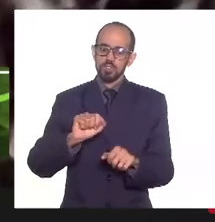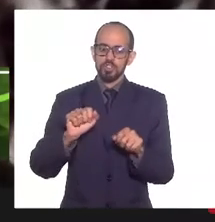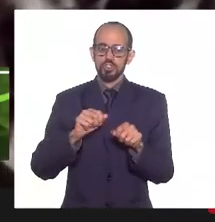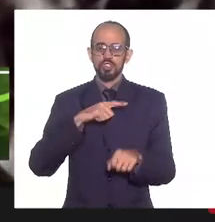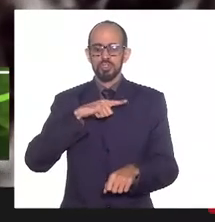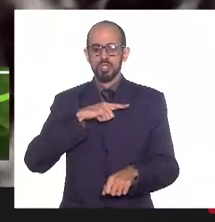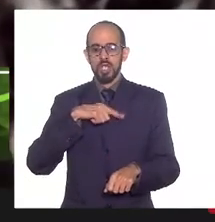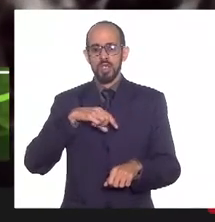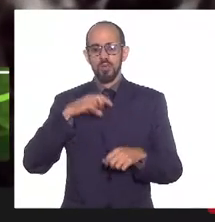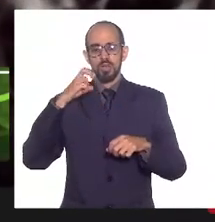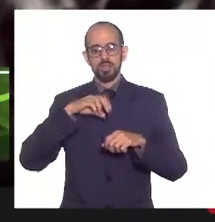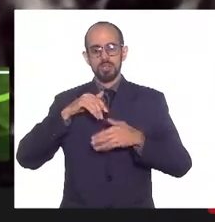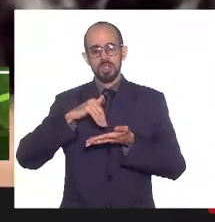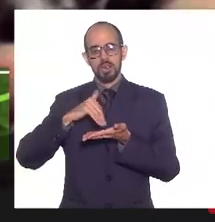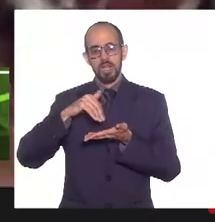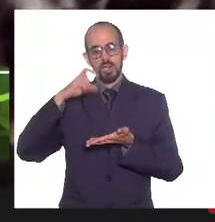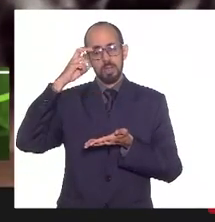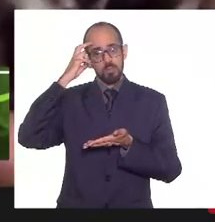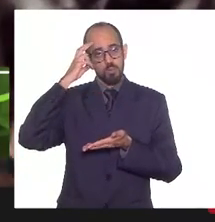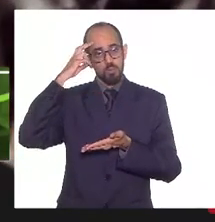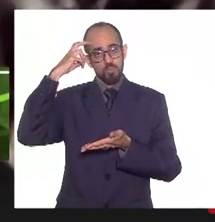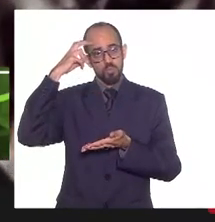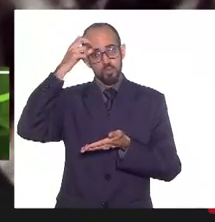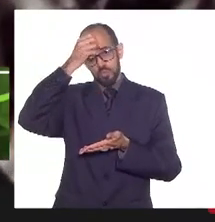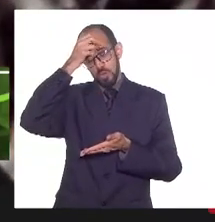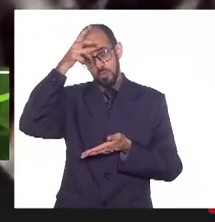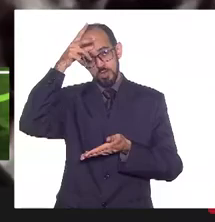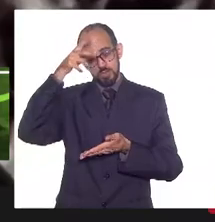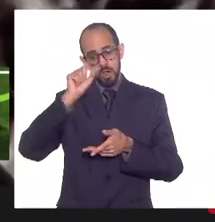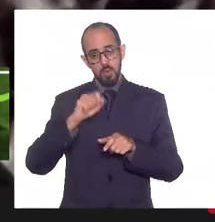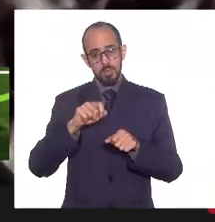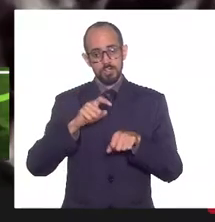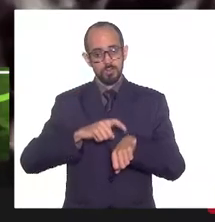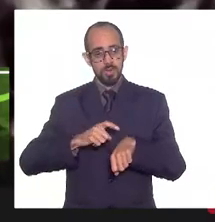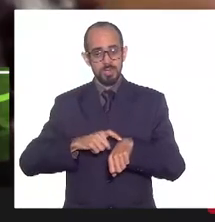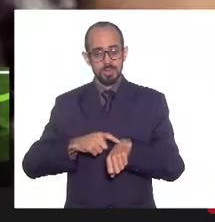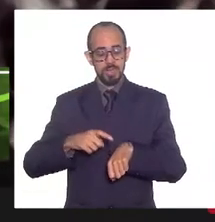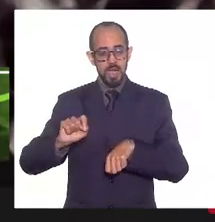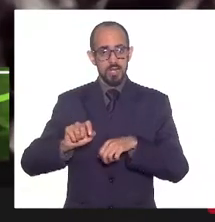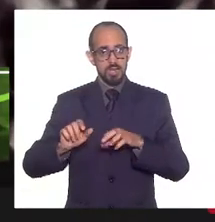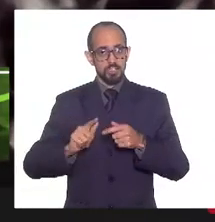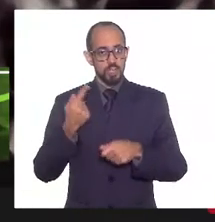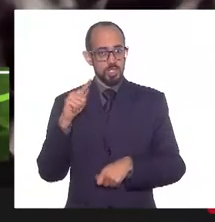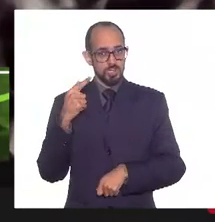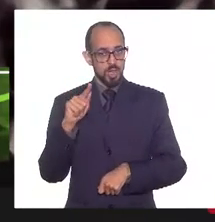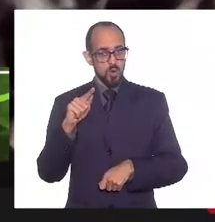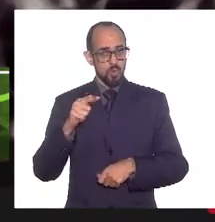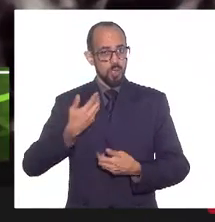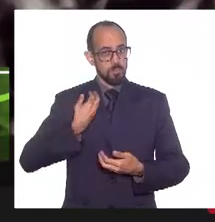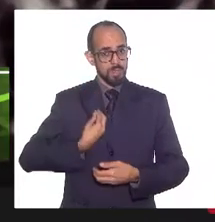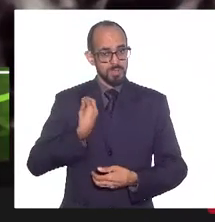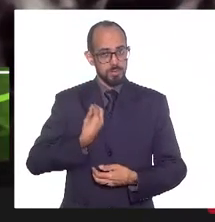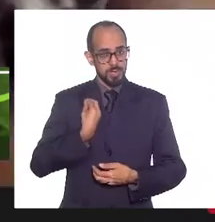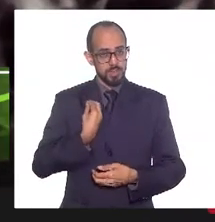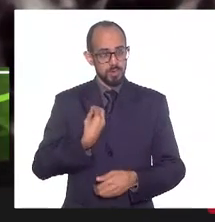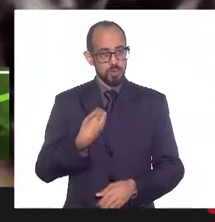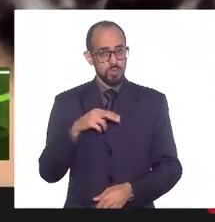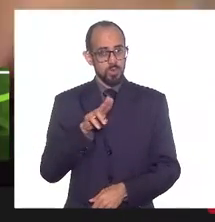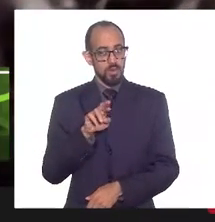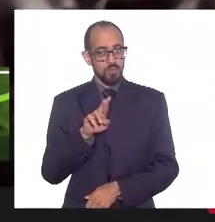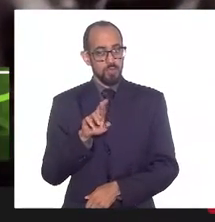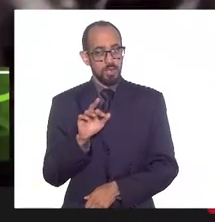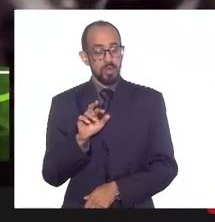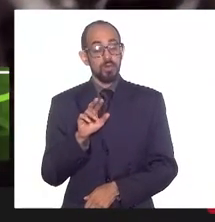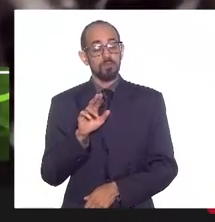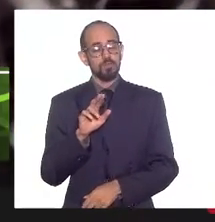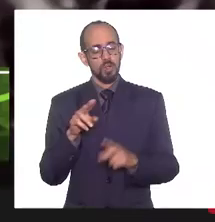Secretaria Municipal de Cultura pra pensar na gestão dos equipamentos culturais da cidade com a participação dos estudantes da UFRJ dos vários